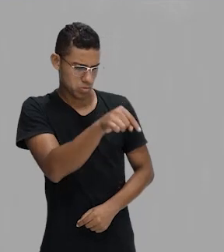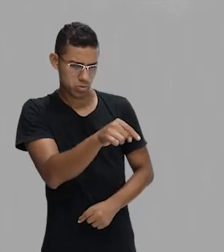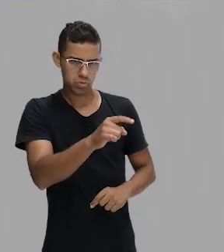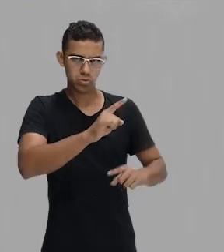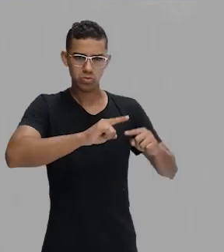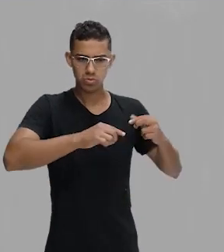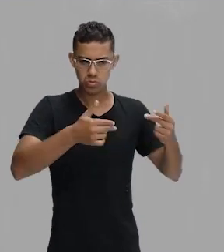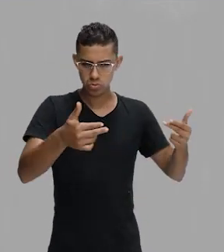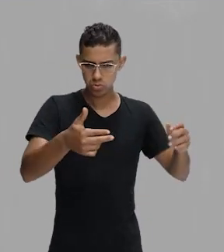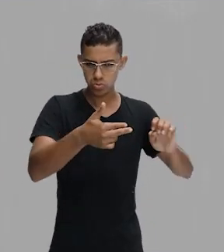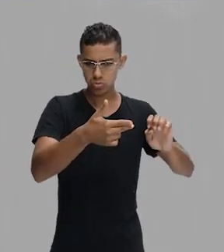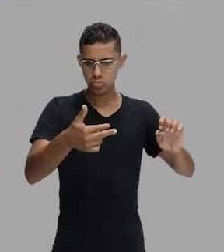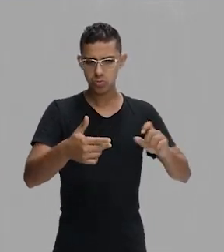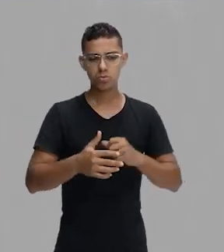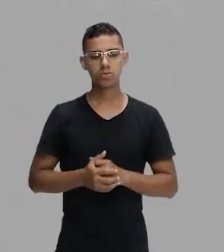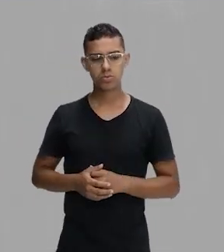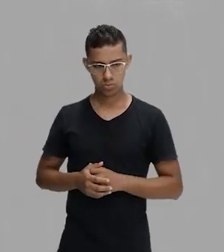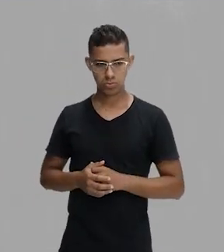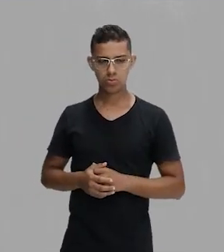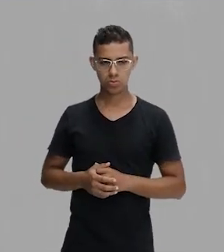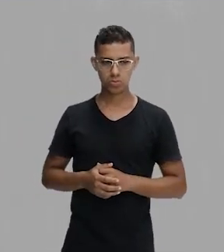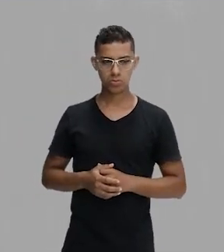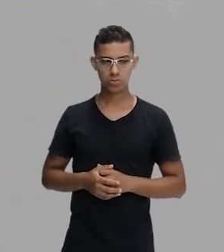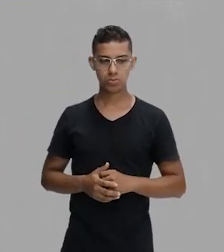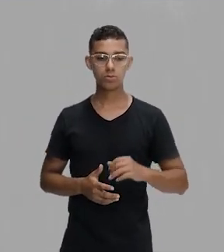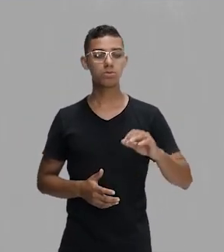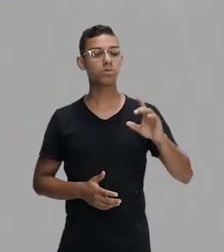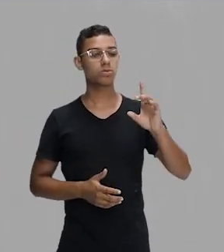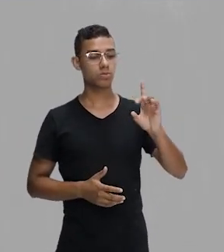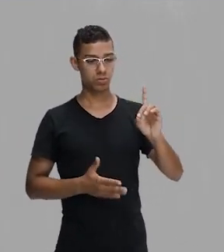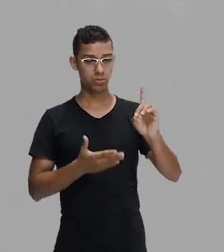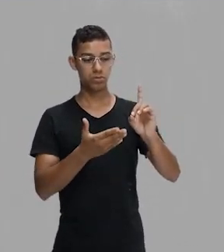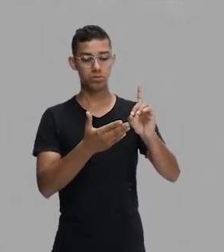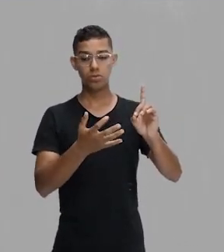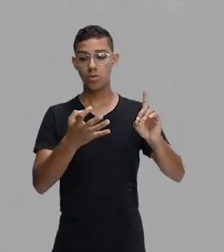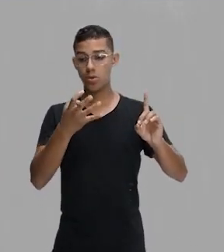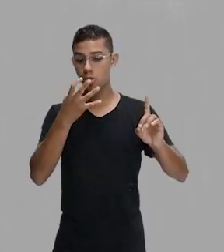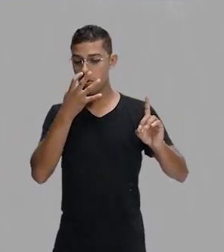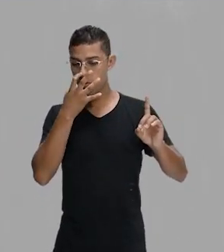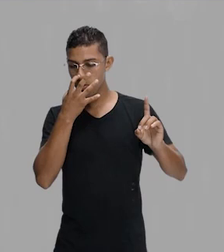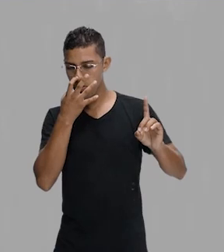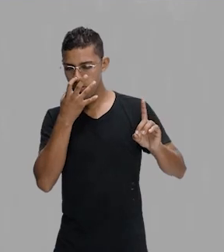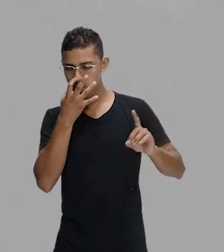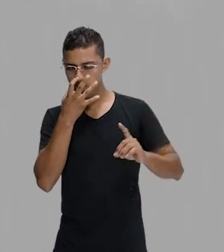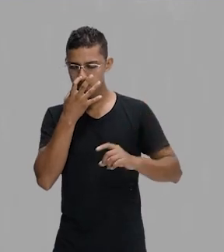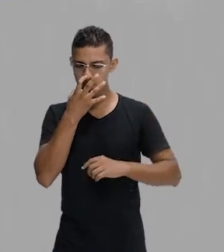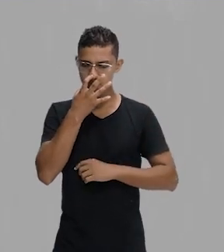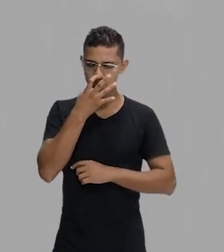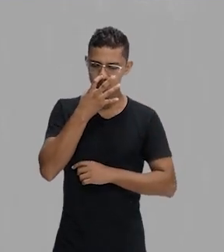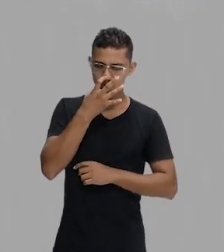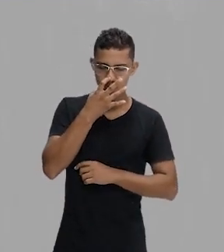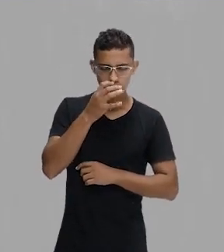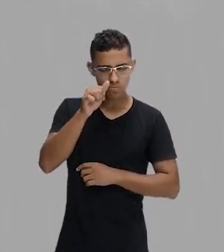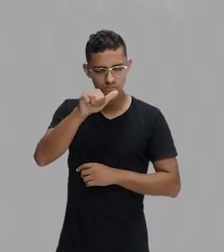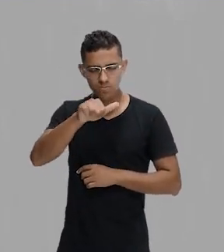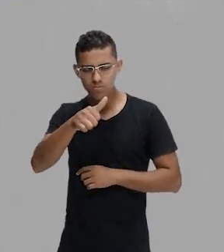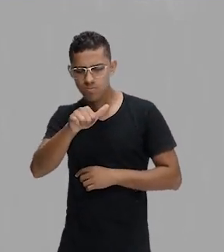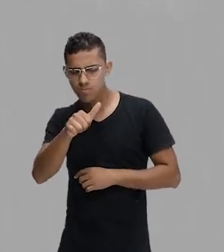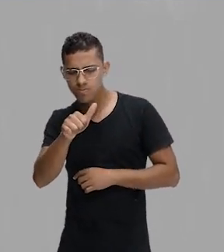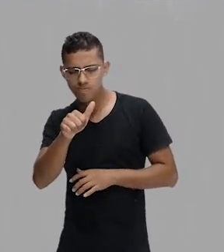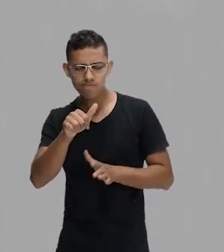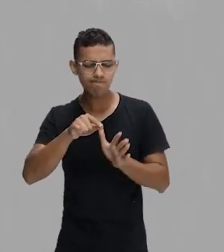Letra D, observar. Uma boa questão aqui para a gente fazer uma